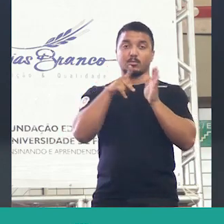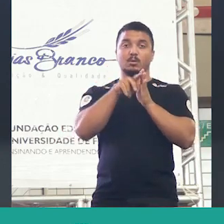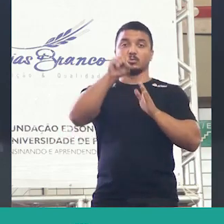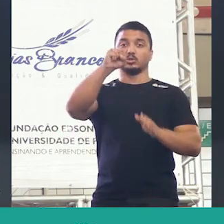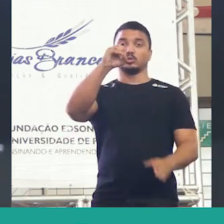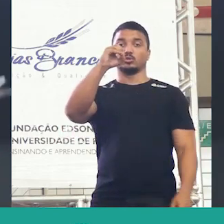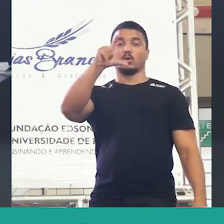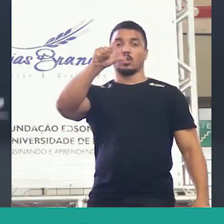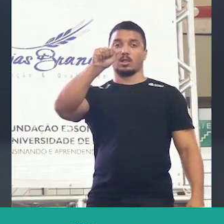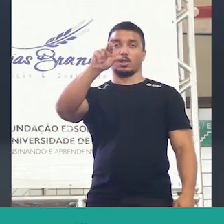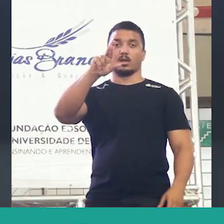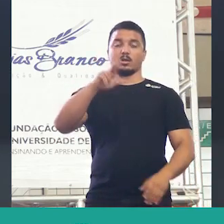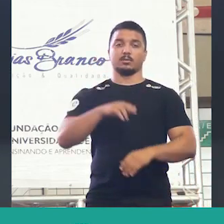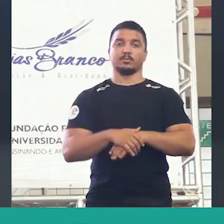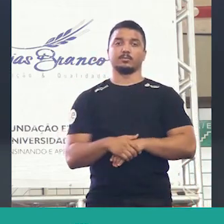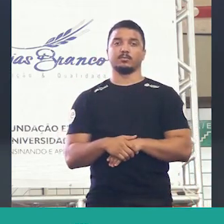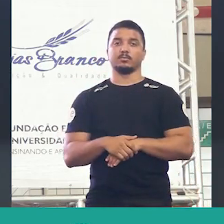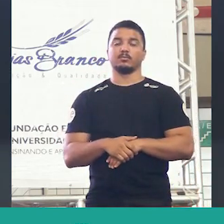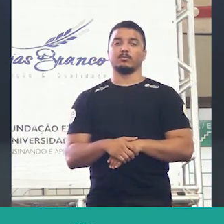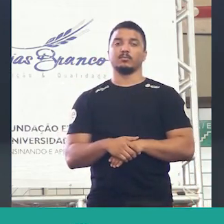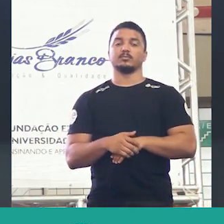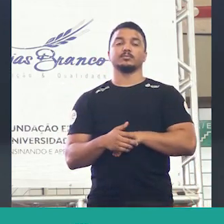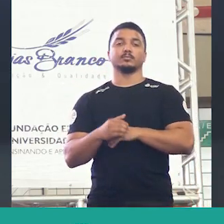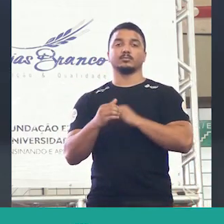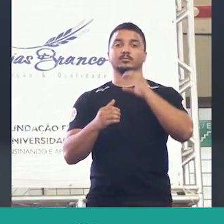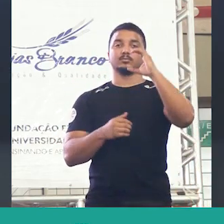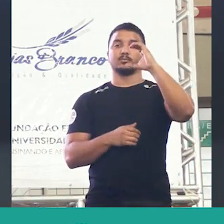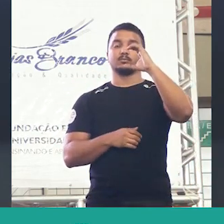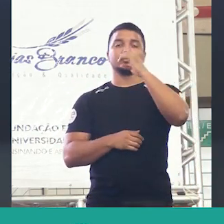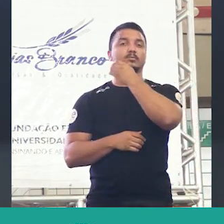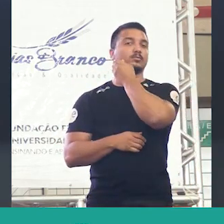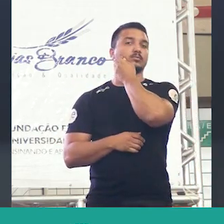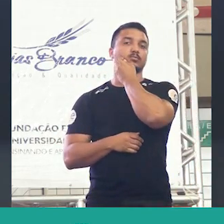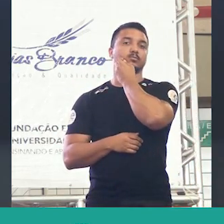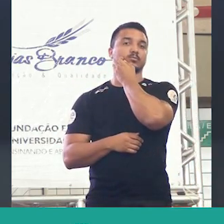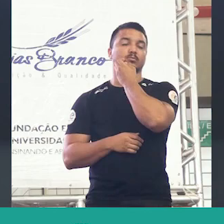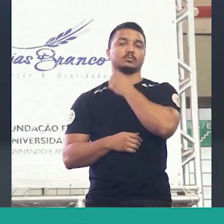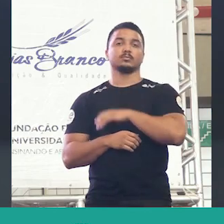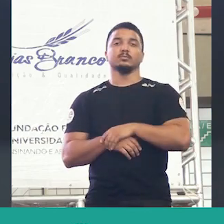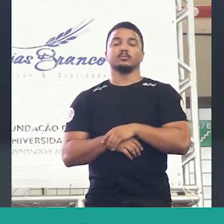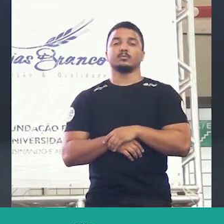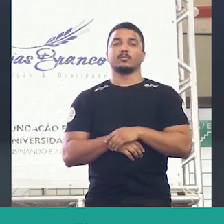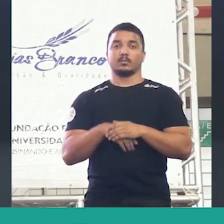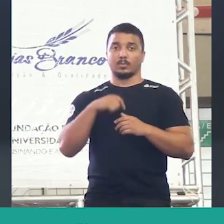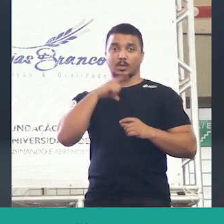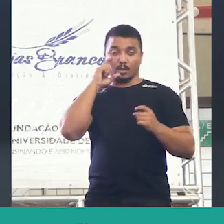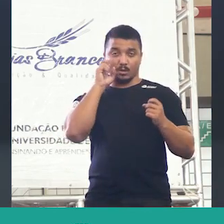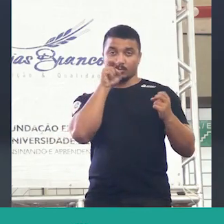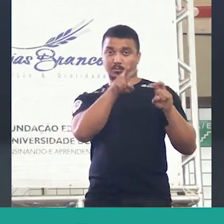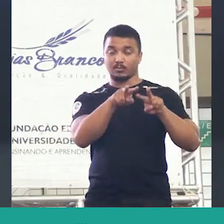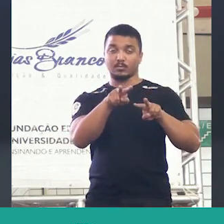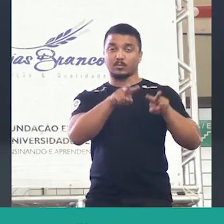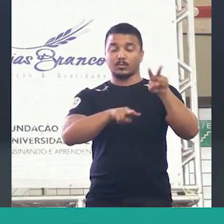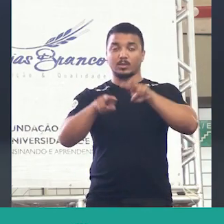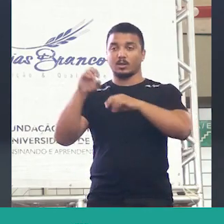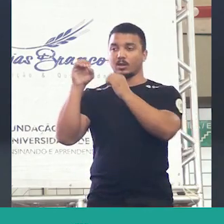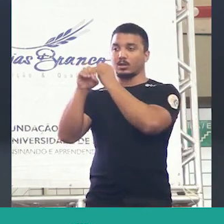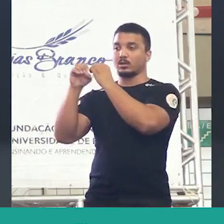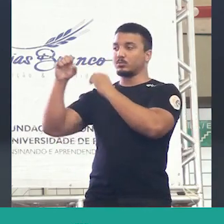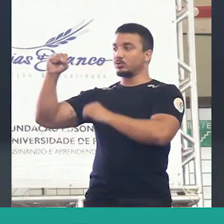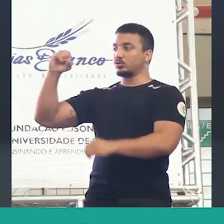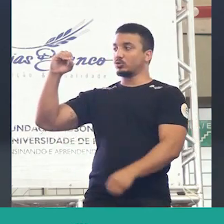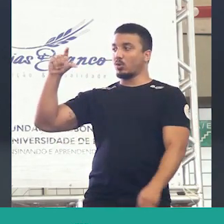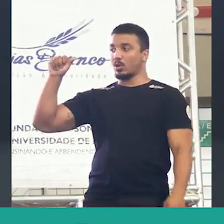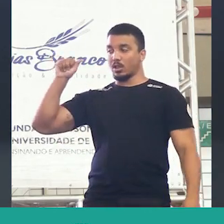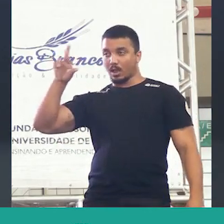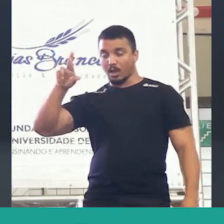eclipse solar. Ok. C. A observação direta de um eclipse